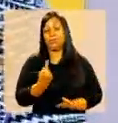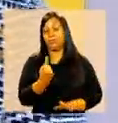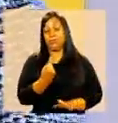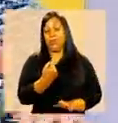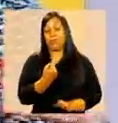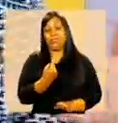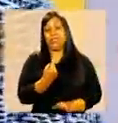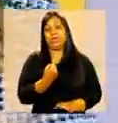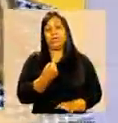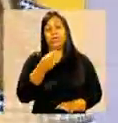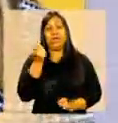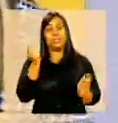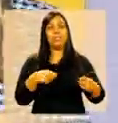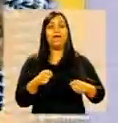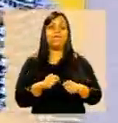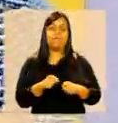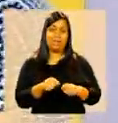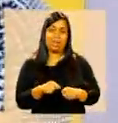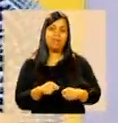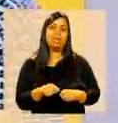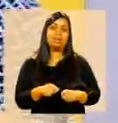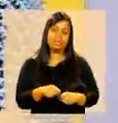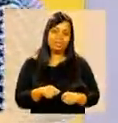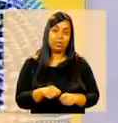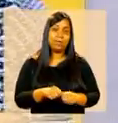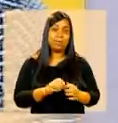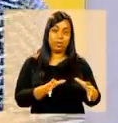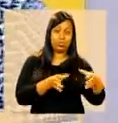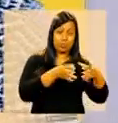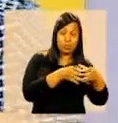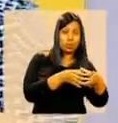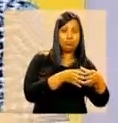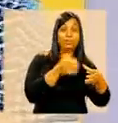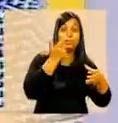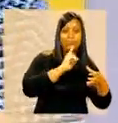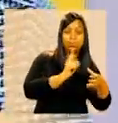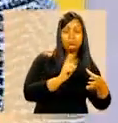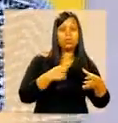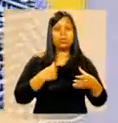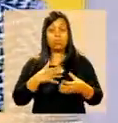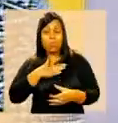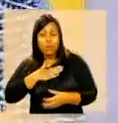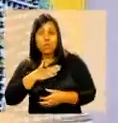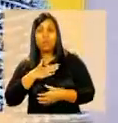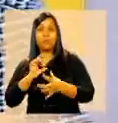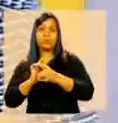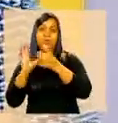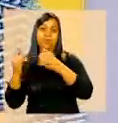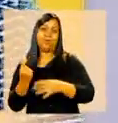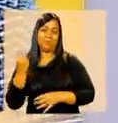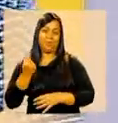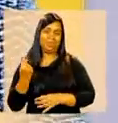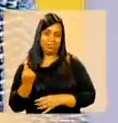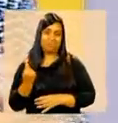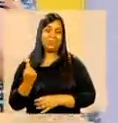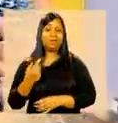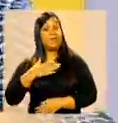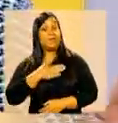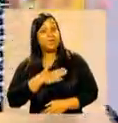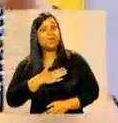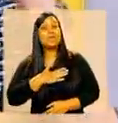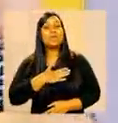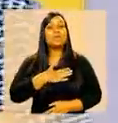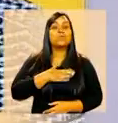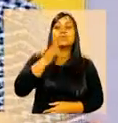sozinha consegue fazer. Viajando, às vezes, na excursão, você não consegue fazer. Então, eu gosto dessa liberdade. E, realmente, assim, eu gosto